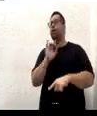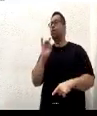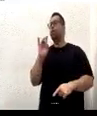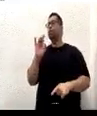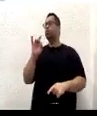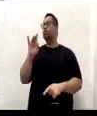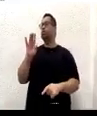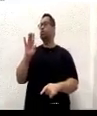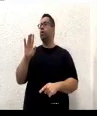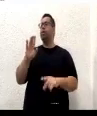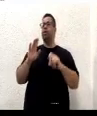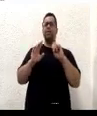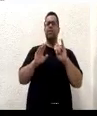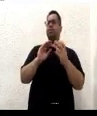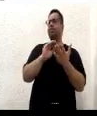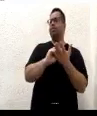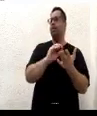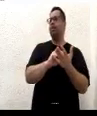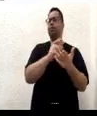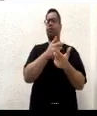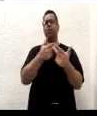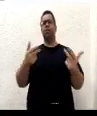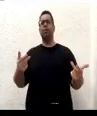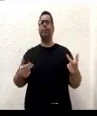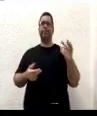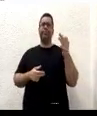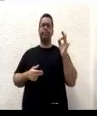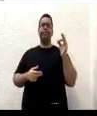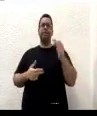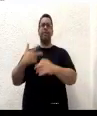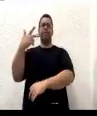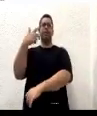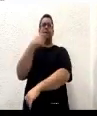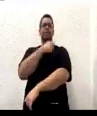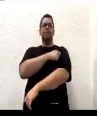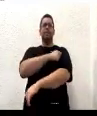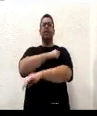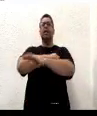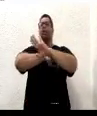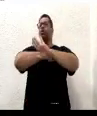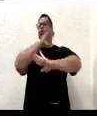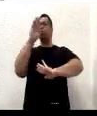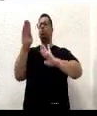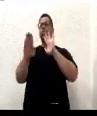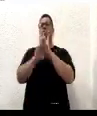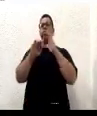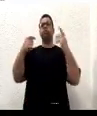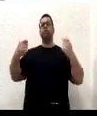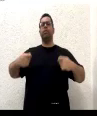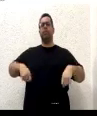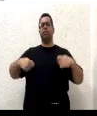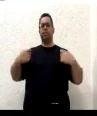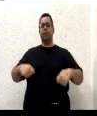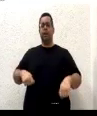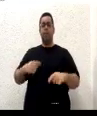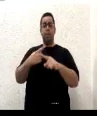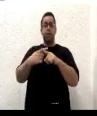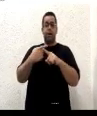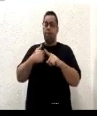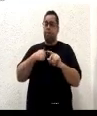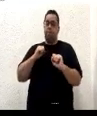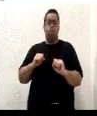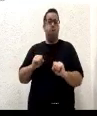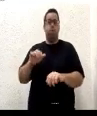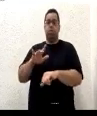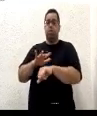se falta de insumo para a população. Todo mundo tem que ser vacinado de tudo quanto é tipo de doença, porque a gente está suscetível a tudo.